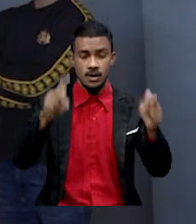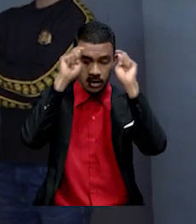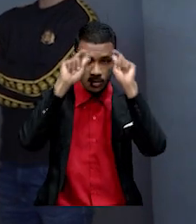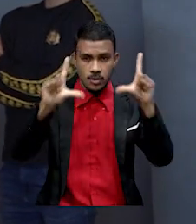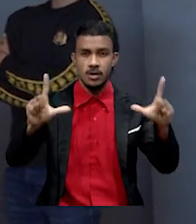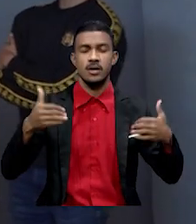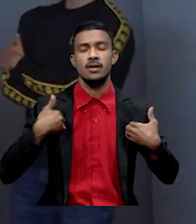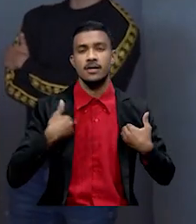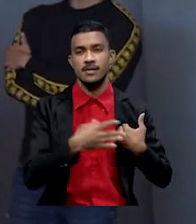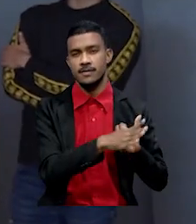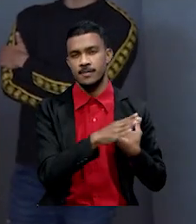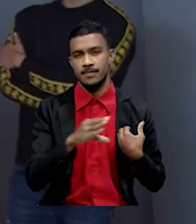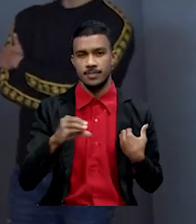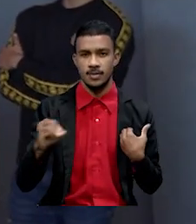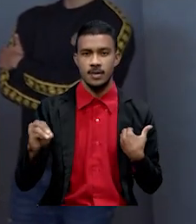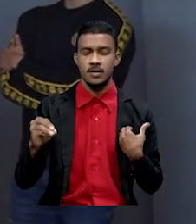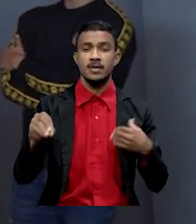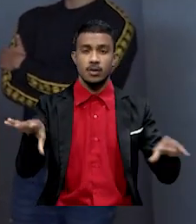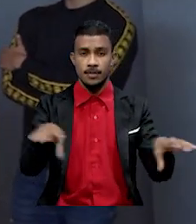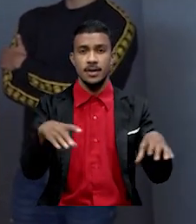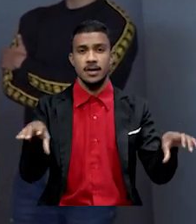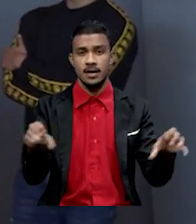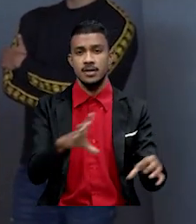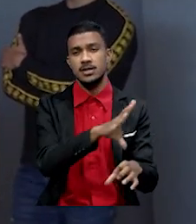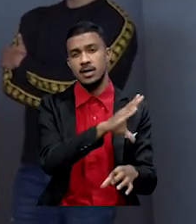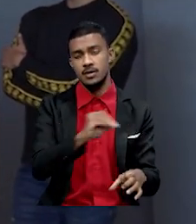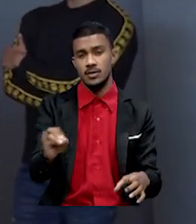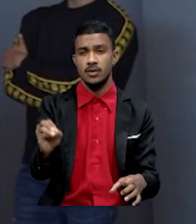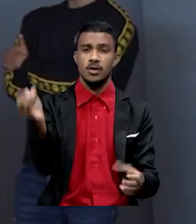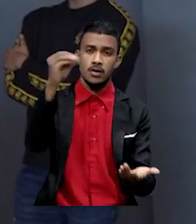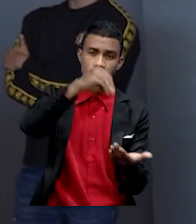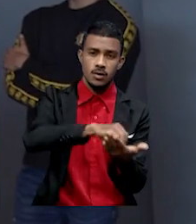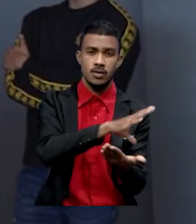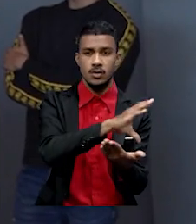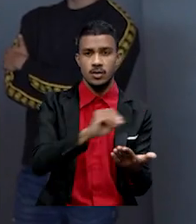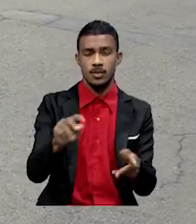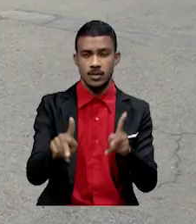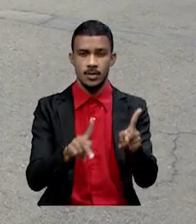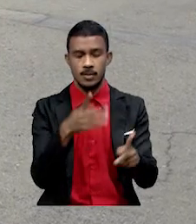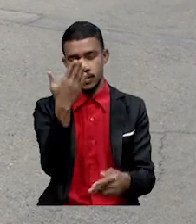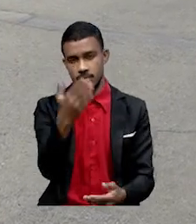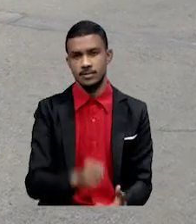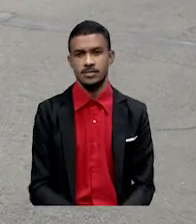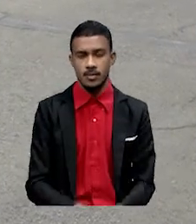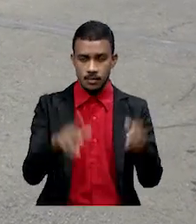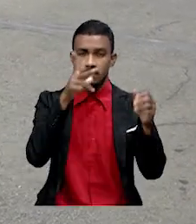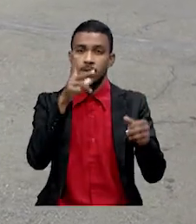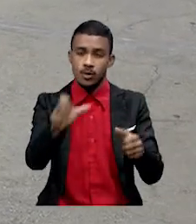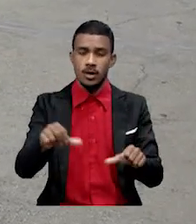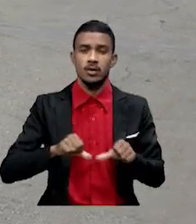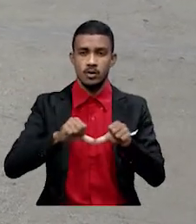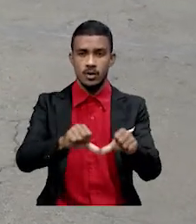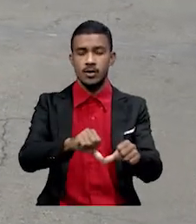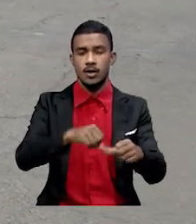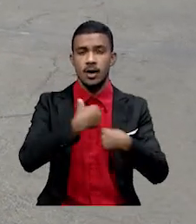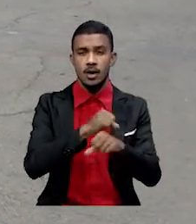essa competência e consiga exercer a autoridade no mar que é seu. Portugal continua disponível